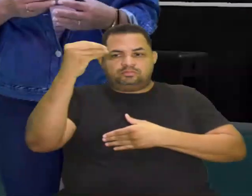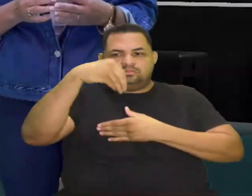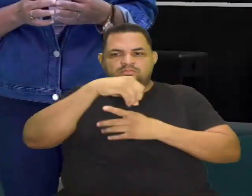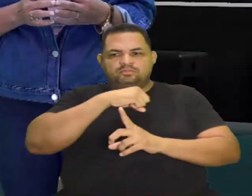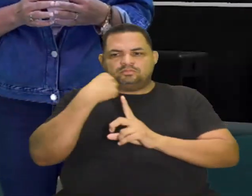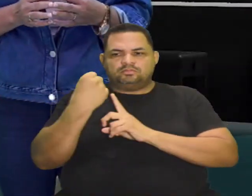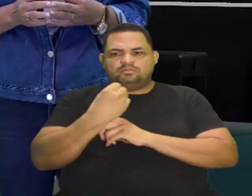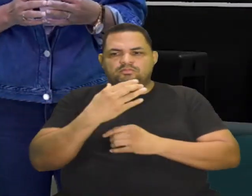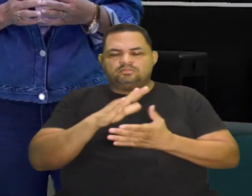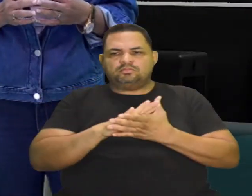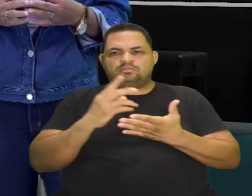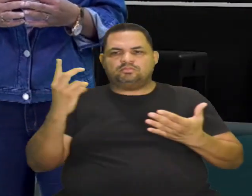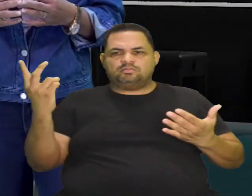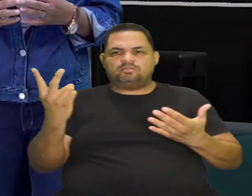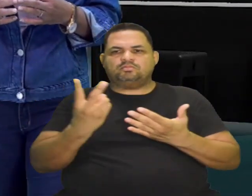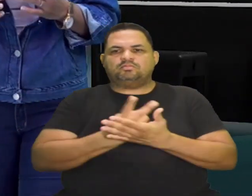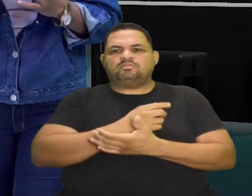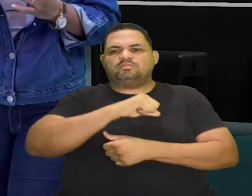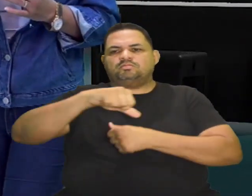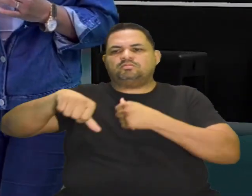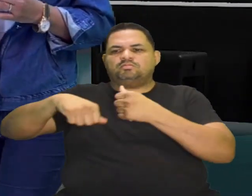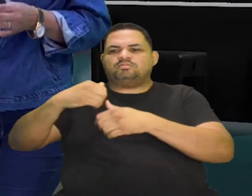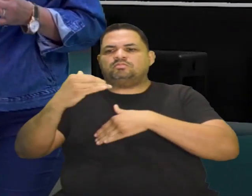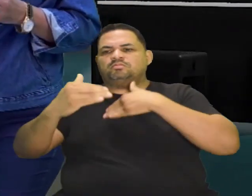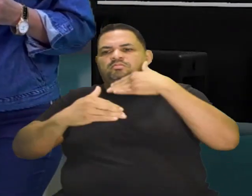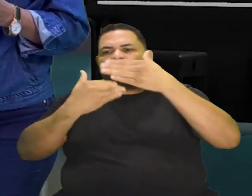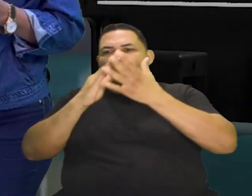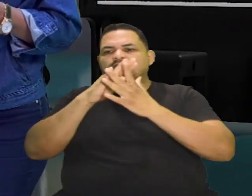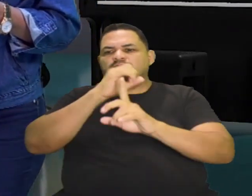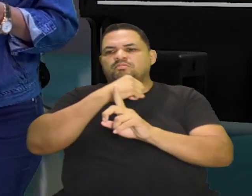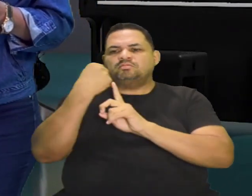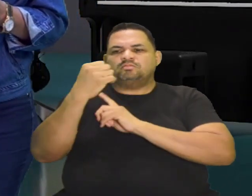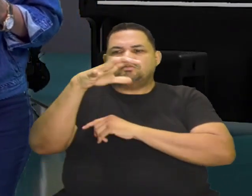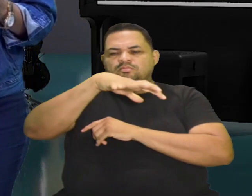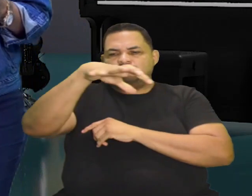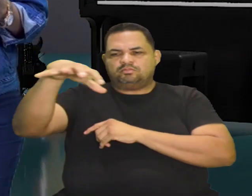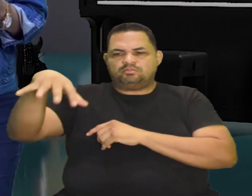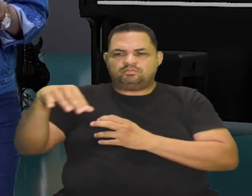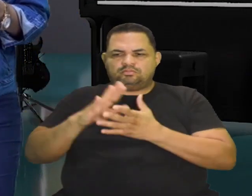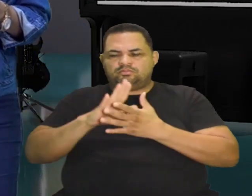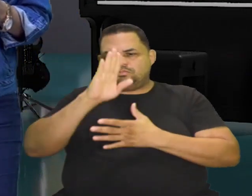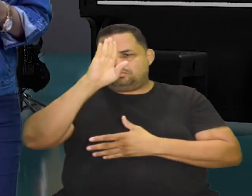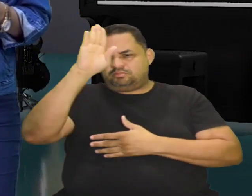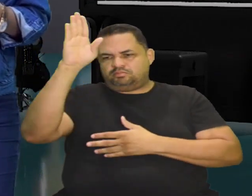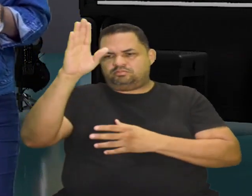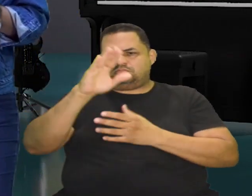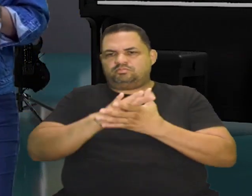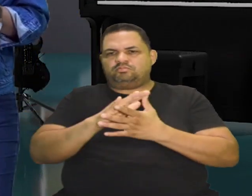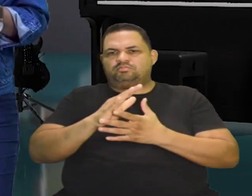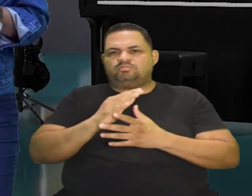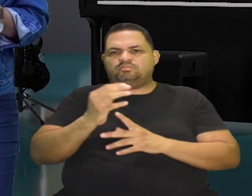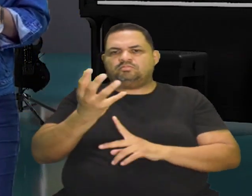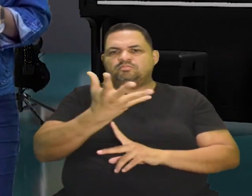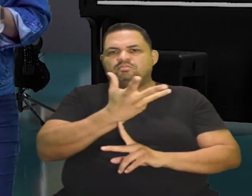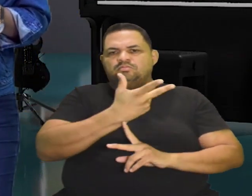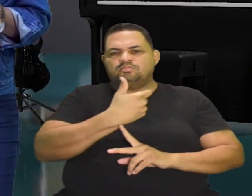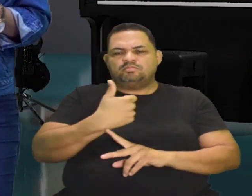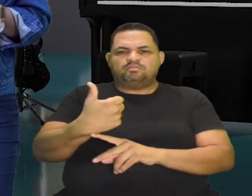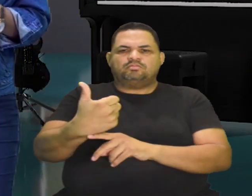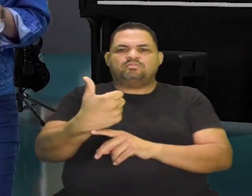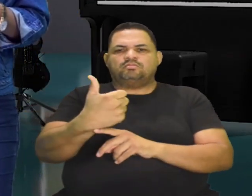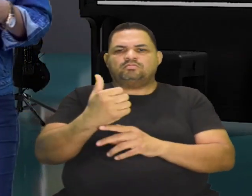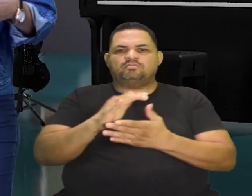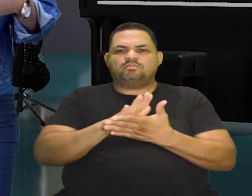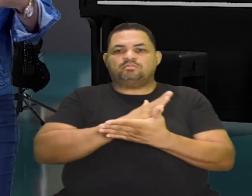houve avanço em vários aspectos na sociedade, principalmente na arte, né? Nós sabemos que, a